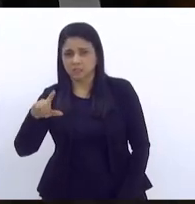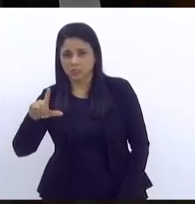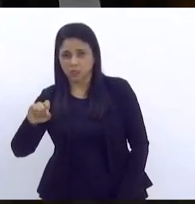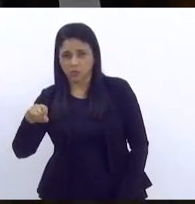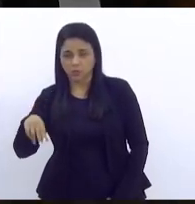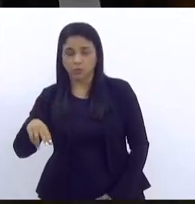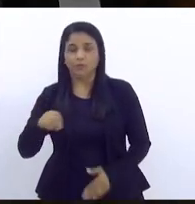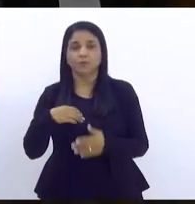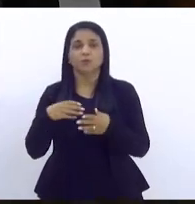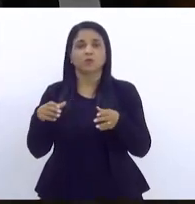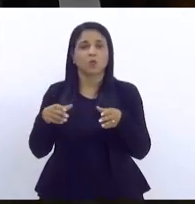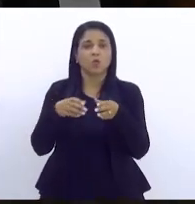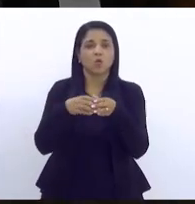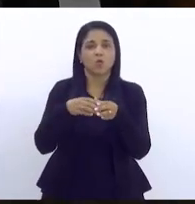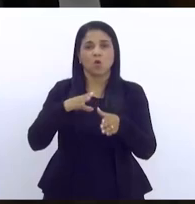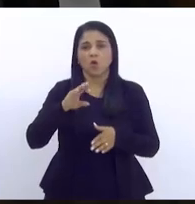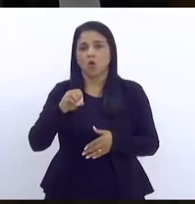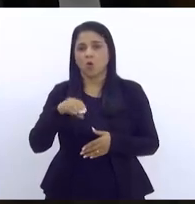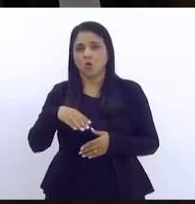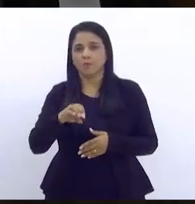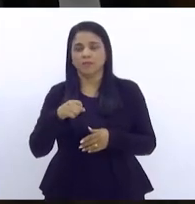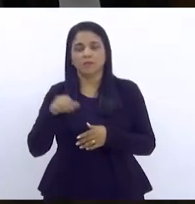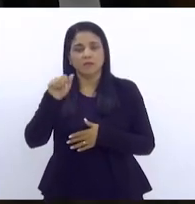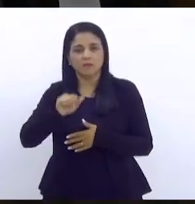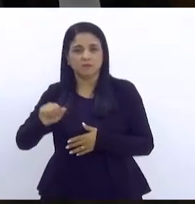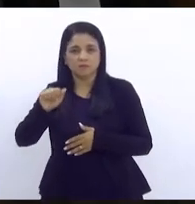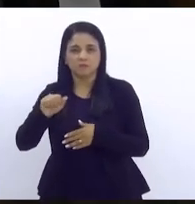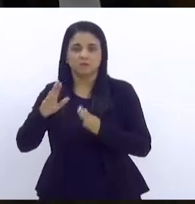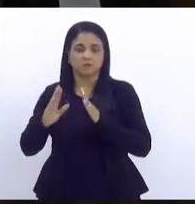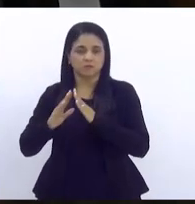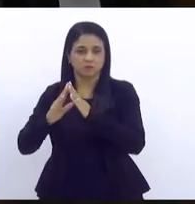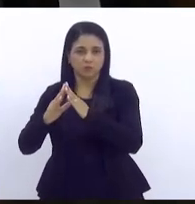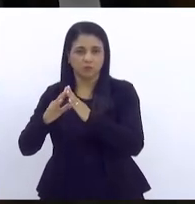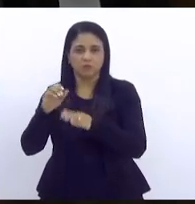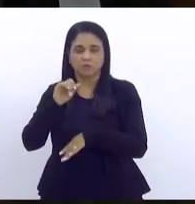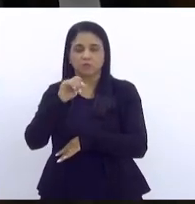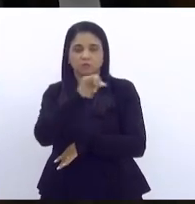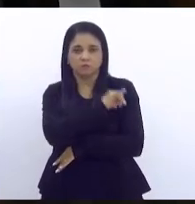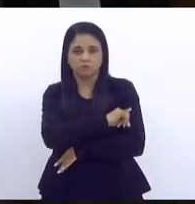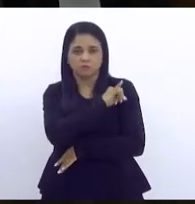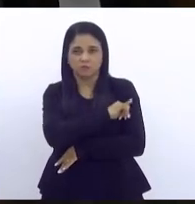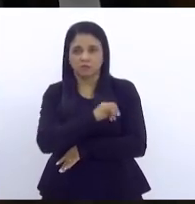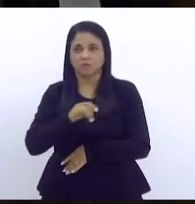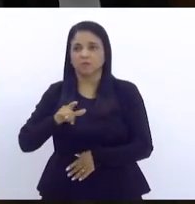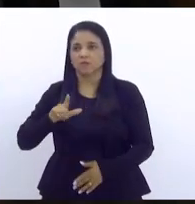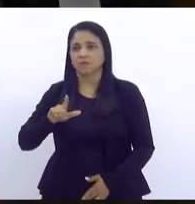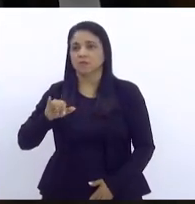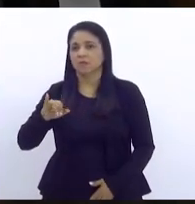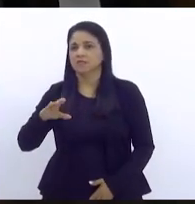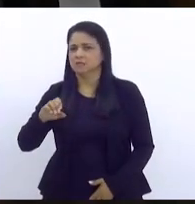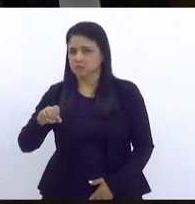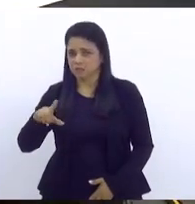de monitoramento e também é da federação de associações de moradores do Rio de Janeiro vai lá